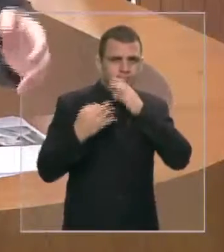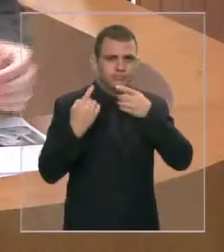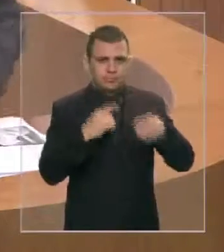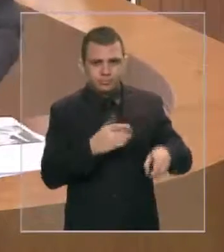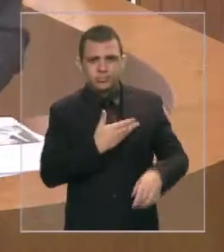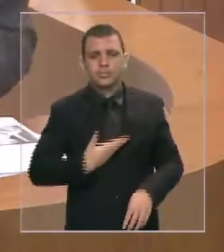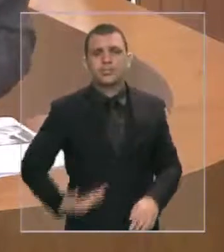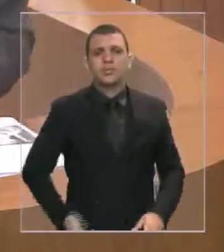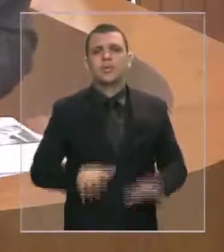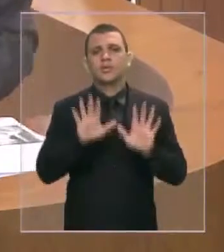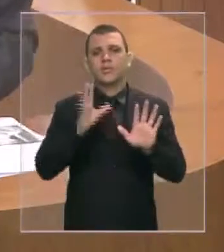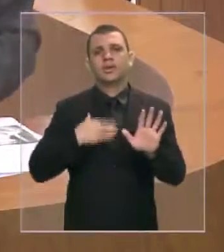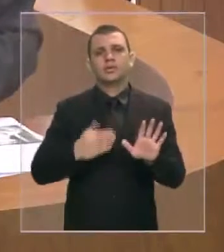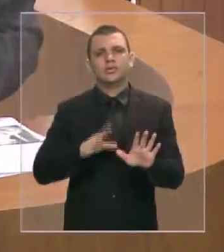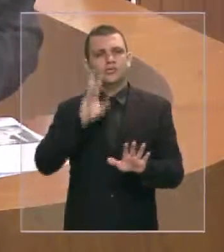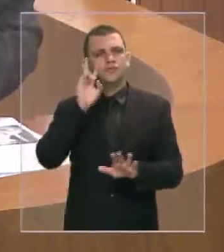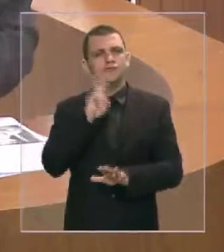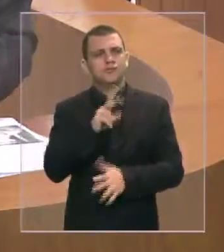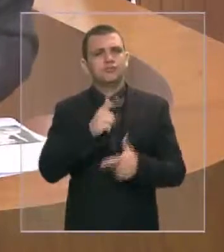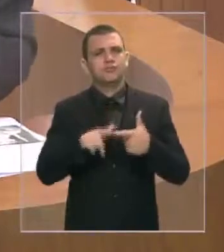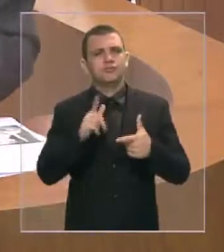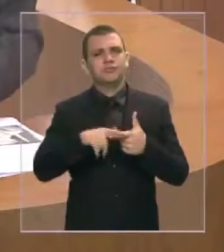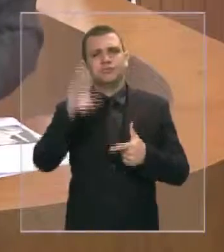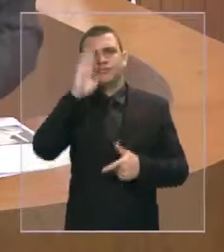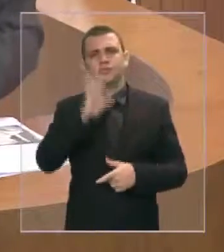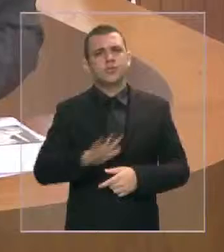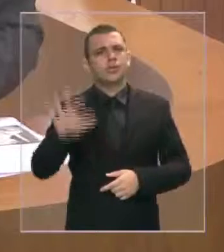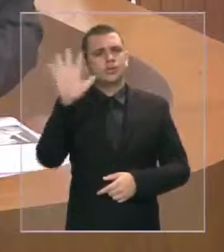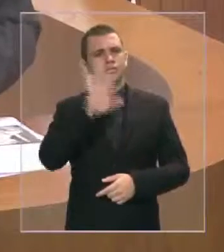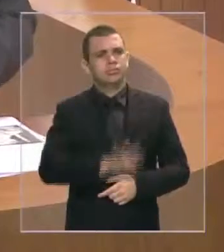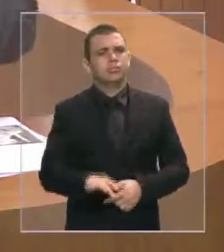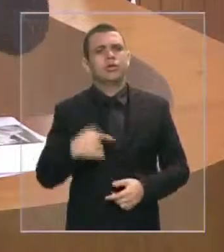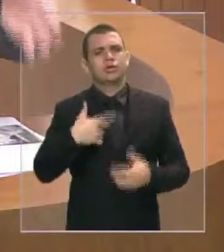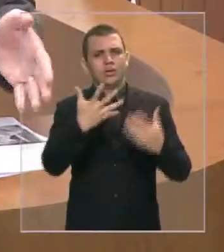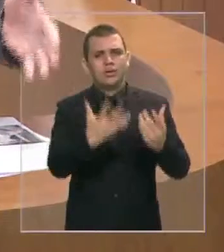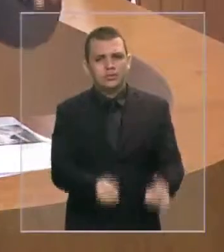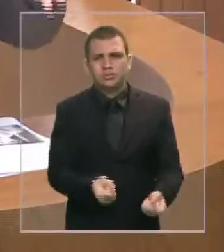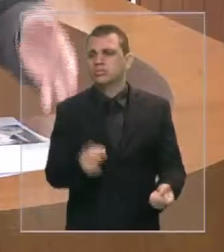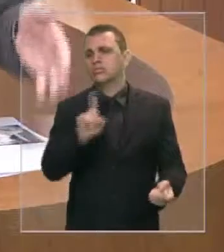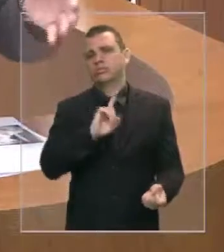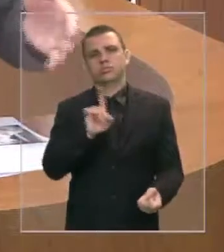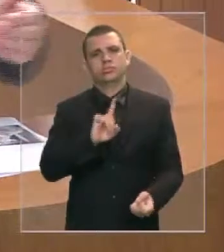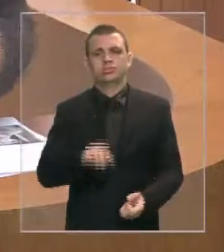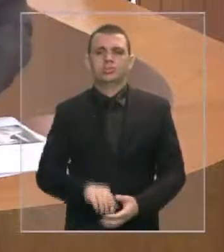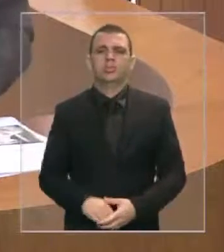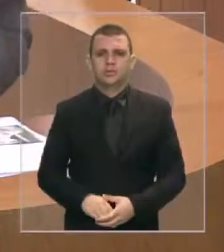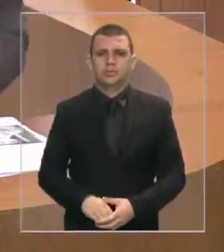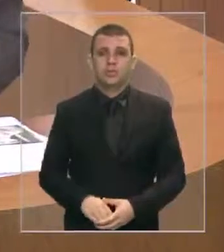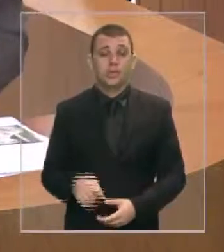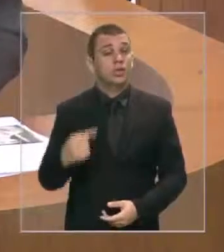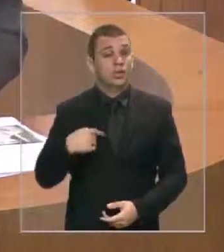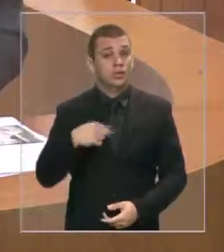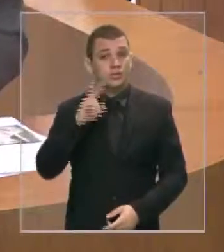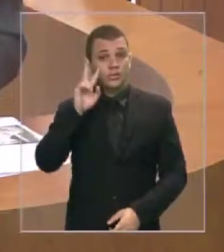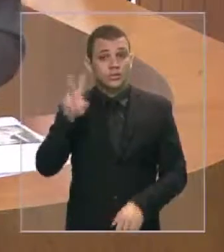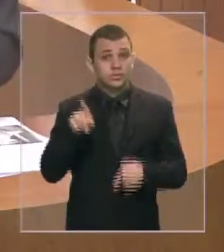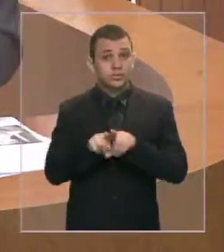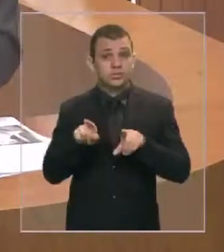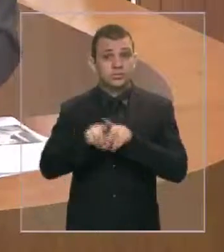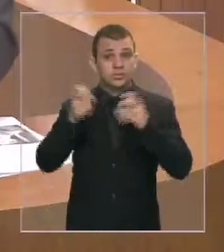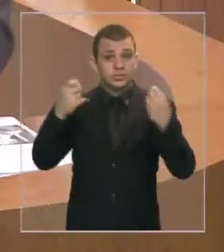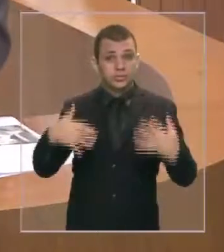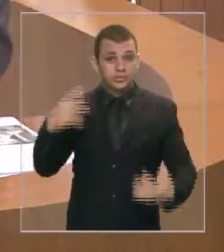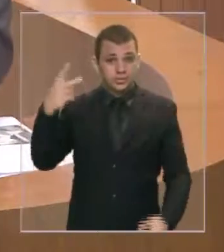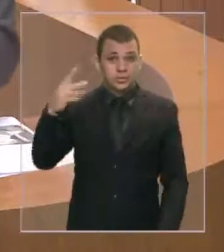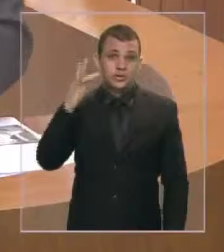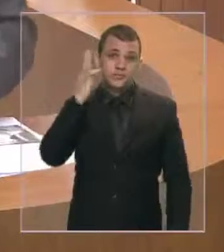com o que está acontecendo em nosso país. Vejo e destaco as palavras do governador Flávio Dino, que poderia